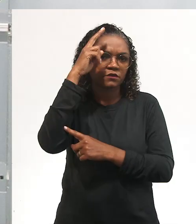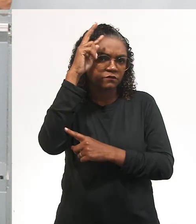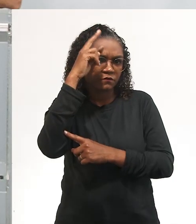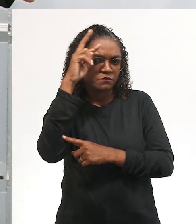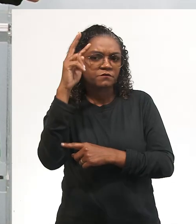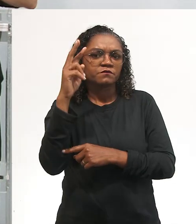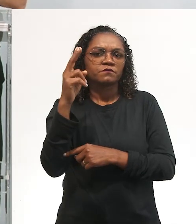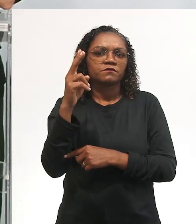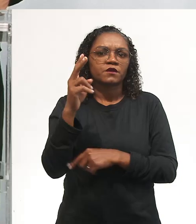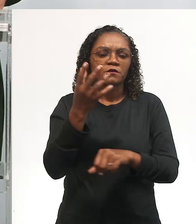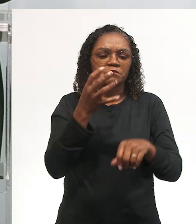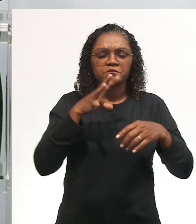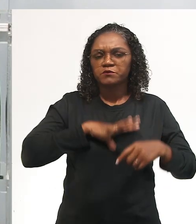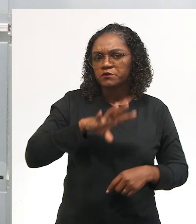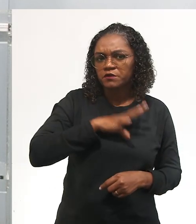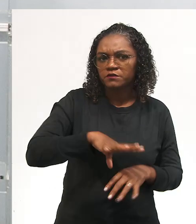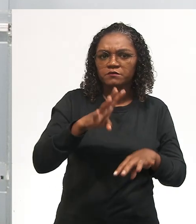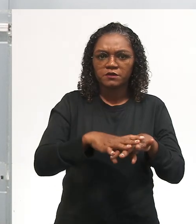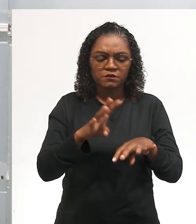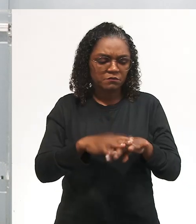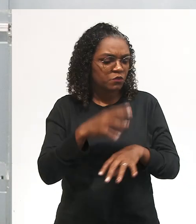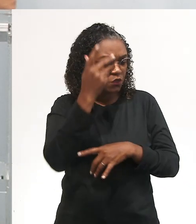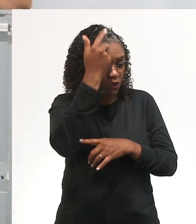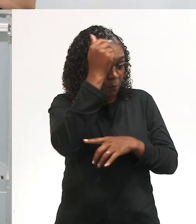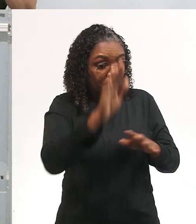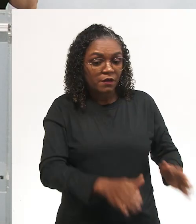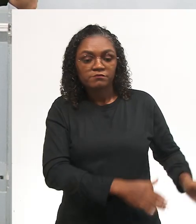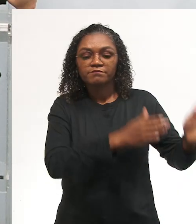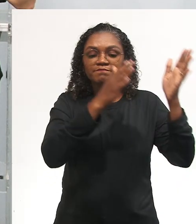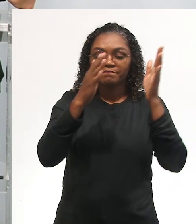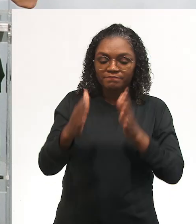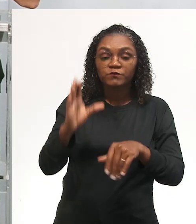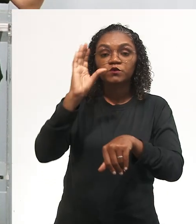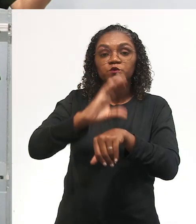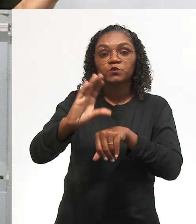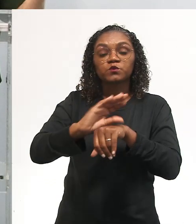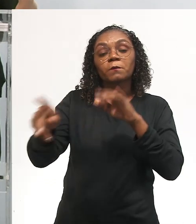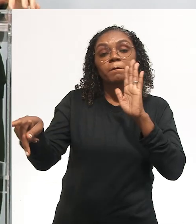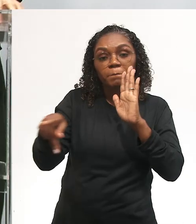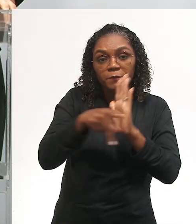matemática, e ele vai ter conhecimentos da área técnica, de como ele vai